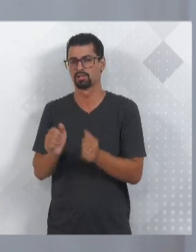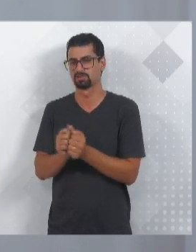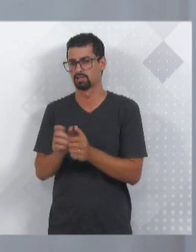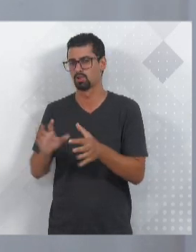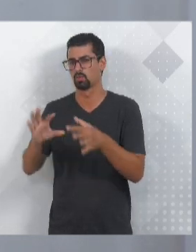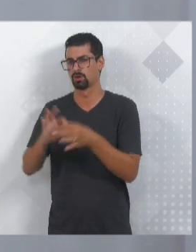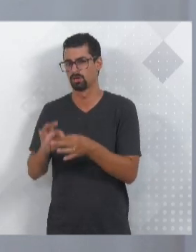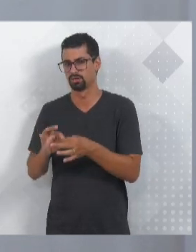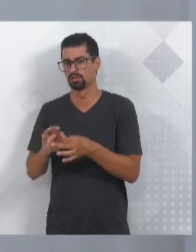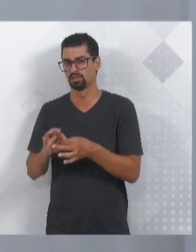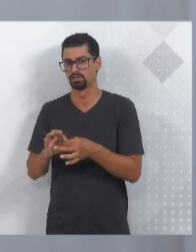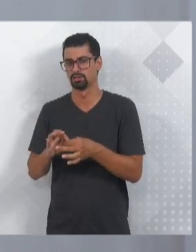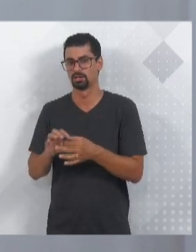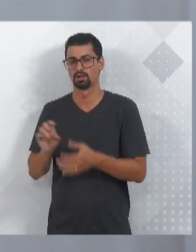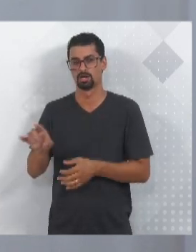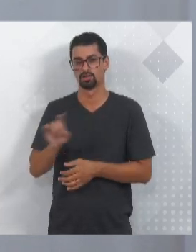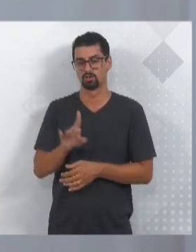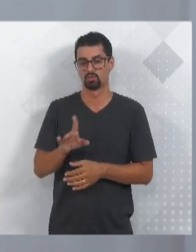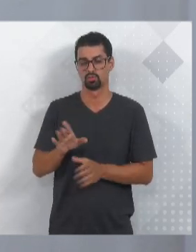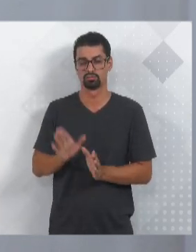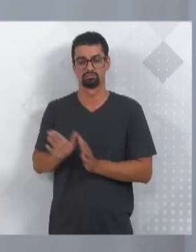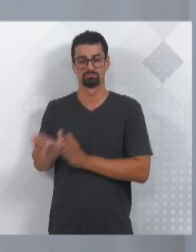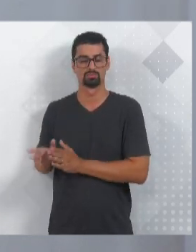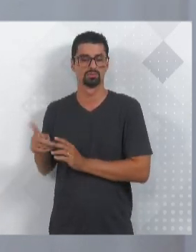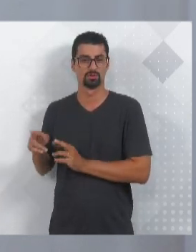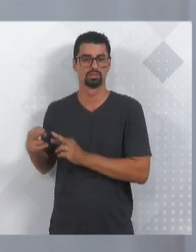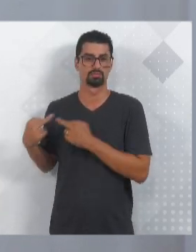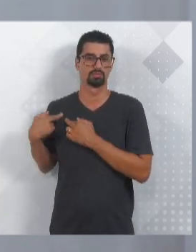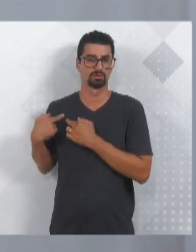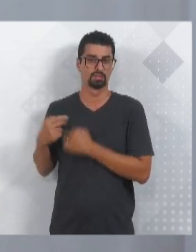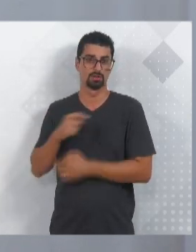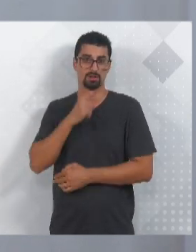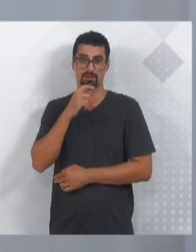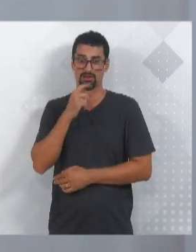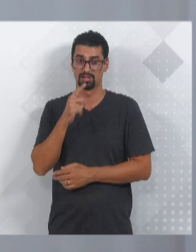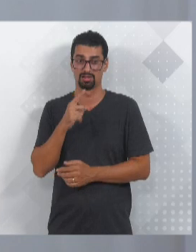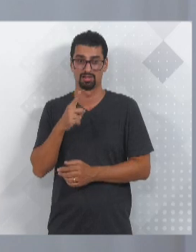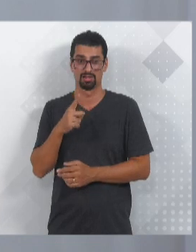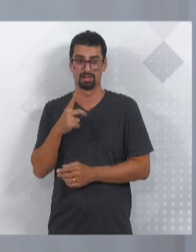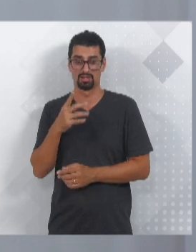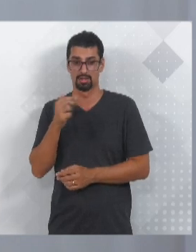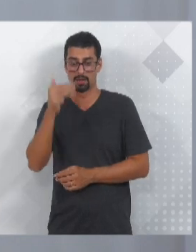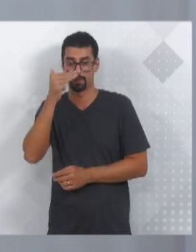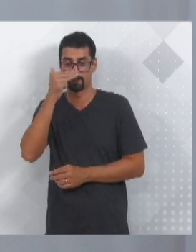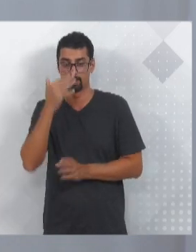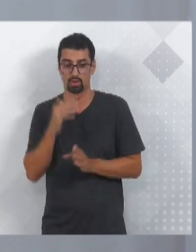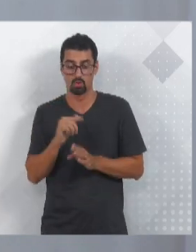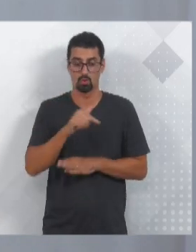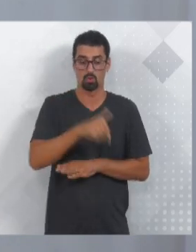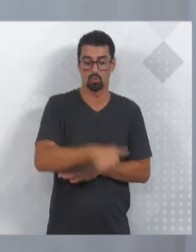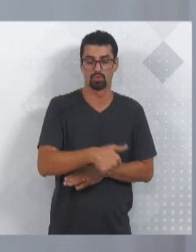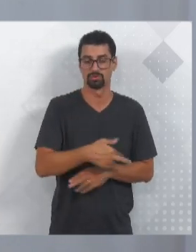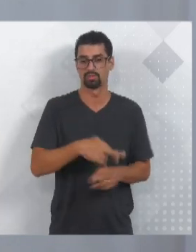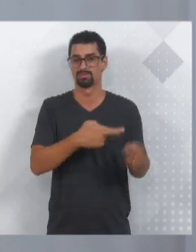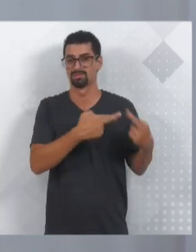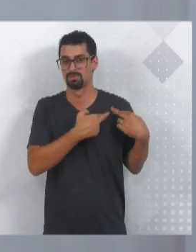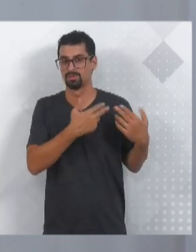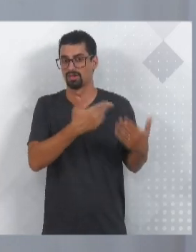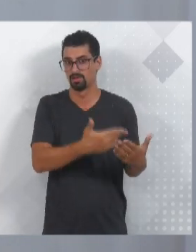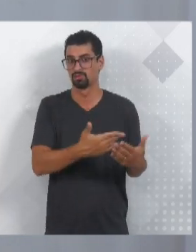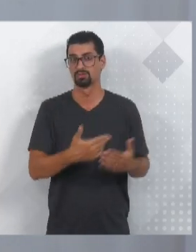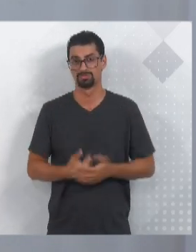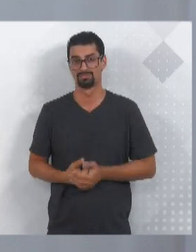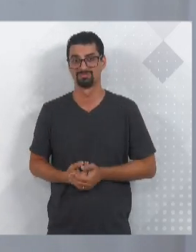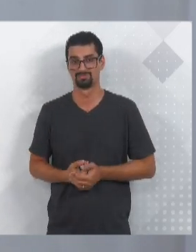operações efetivas, cada um dentro do seu papel, ninguém ultrapassando a margem da sua atuação.